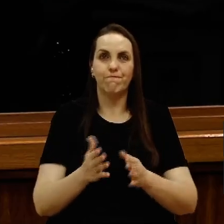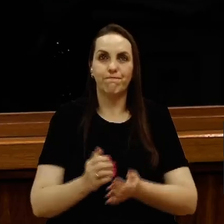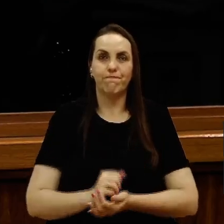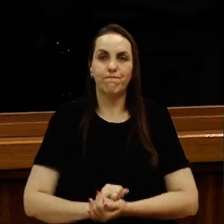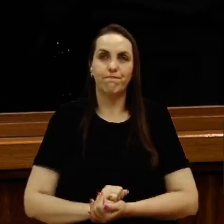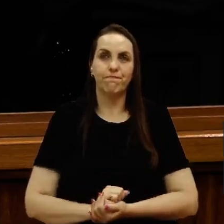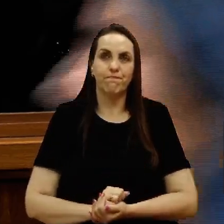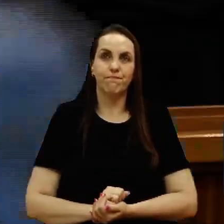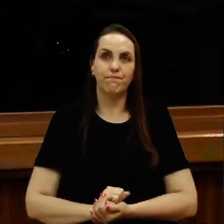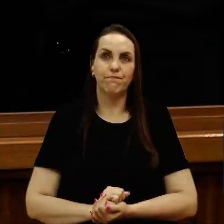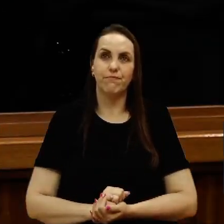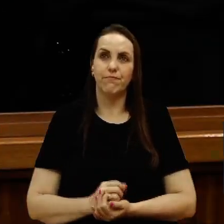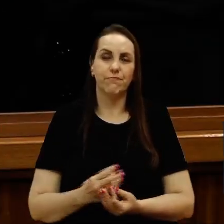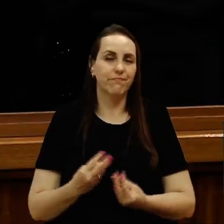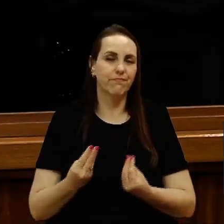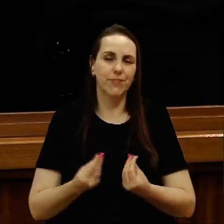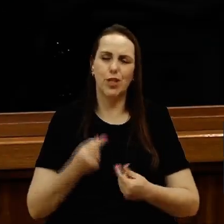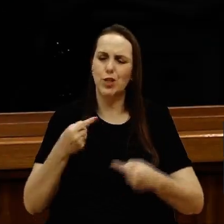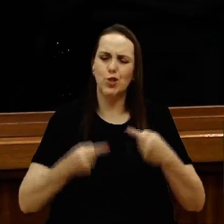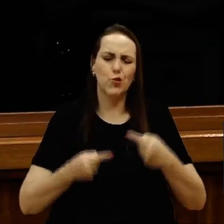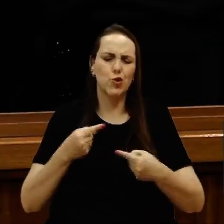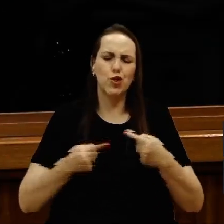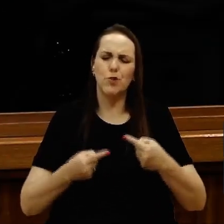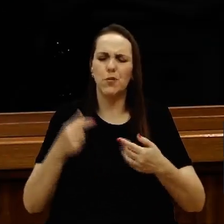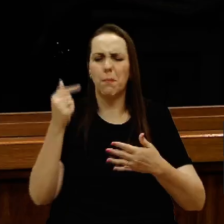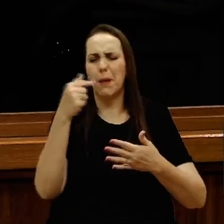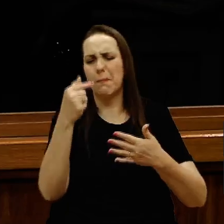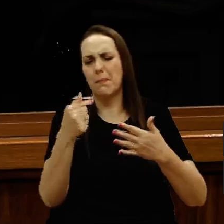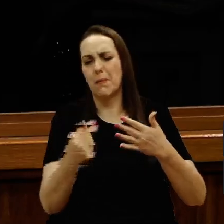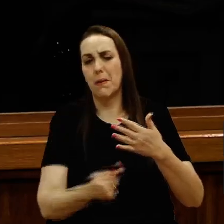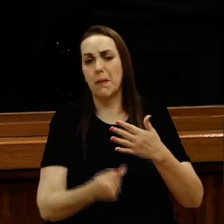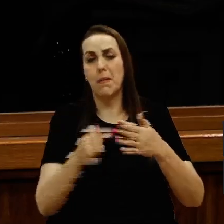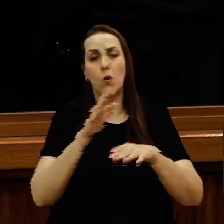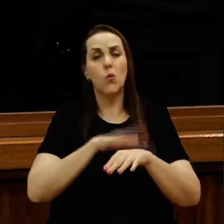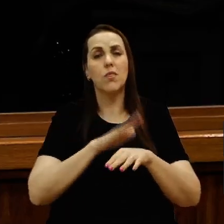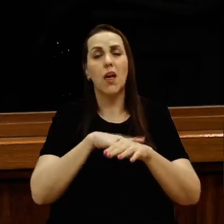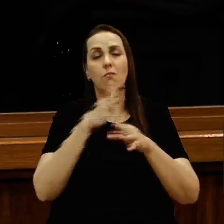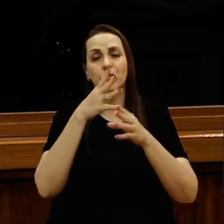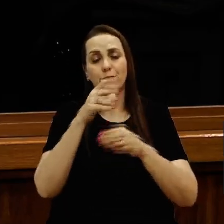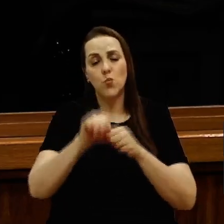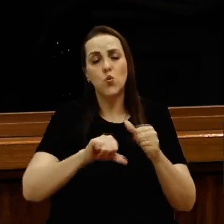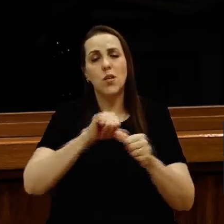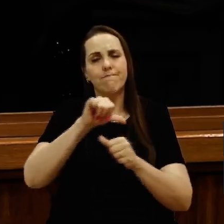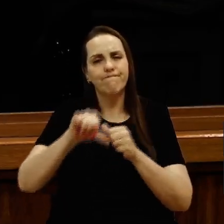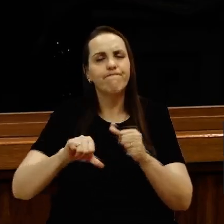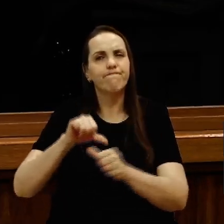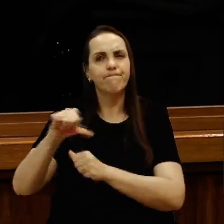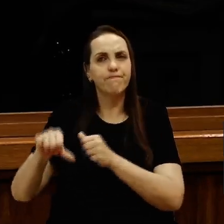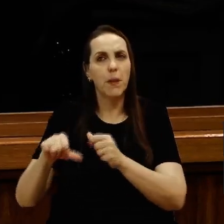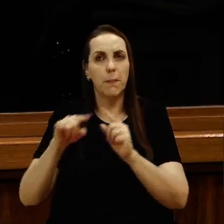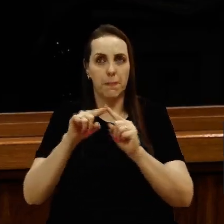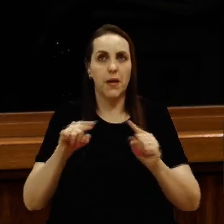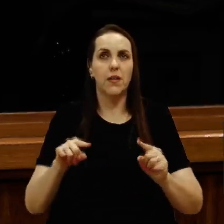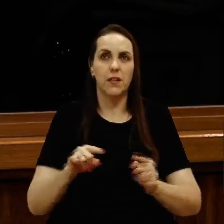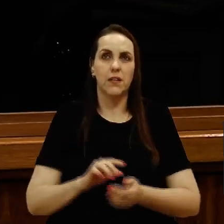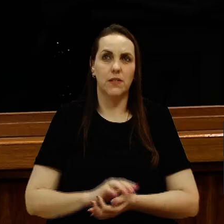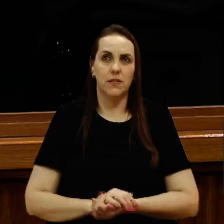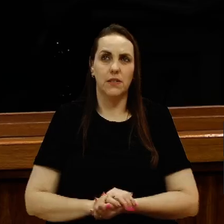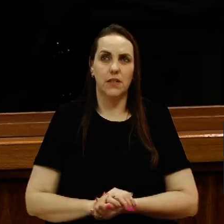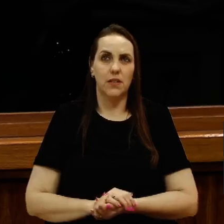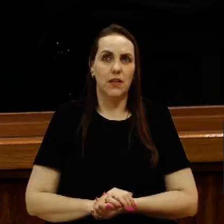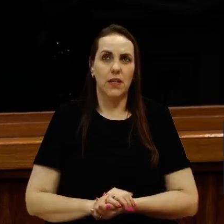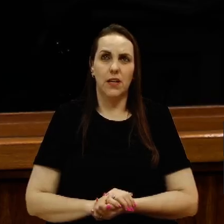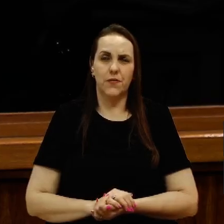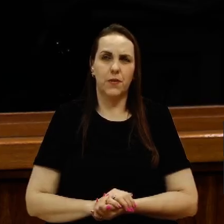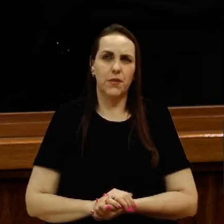e se discutiu muitas coisas que depois, com o tempo, foram sendo mudadas. Mas a gente precisa dessa